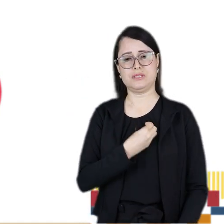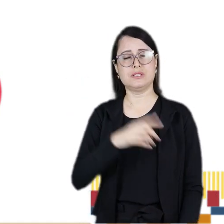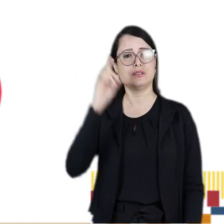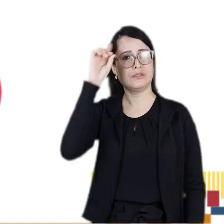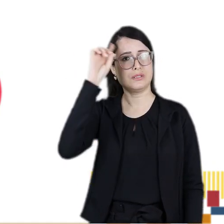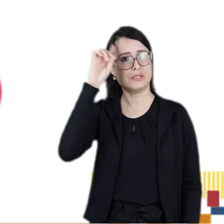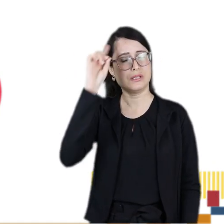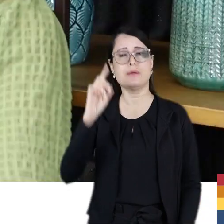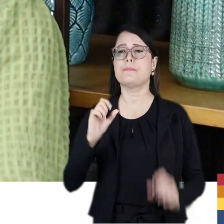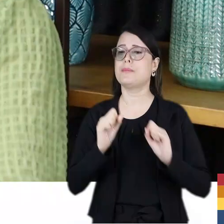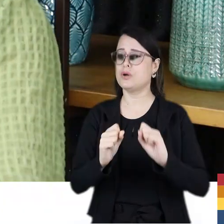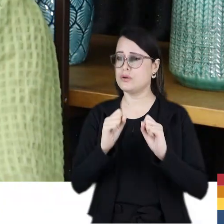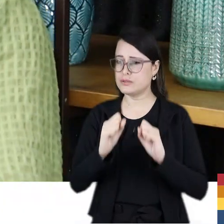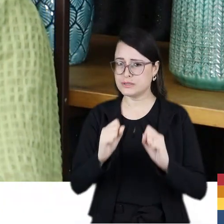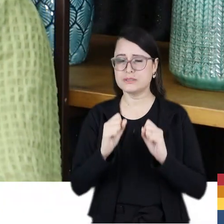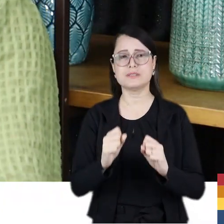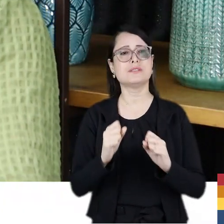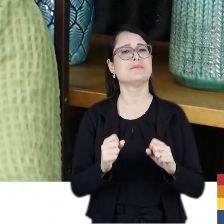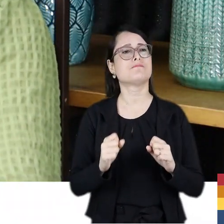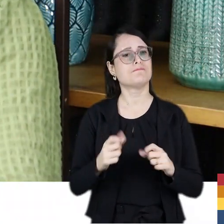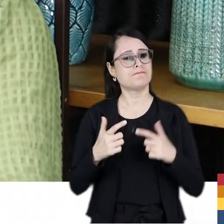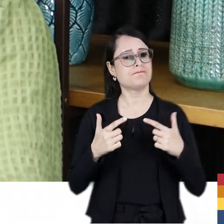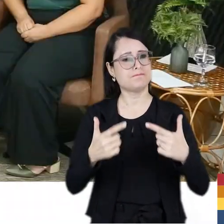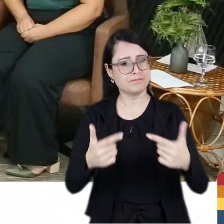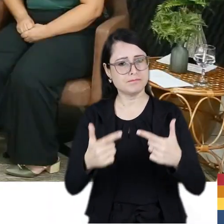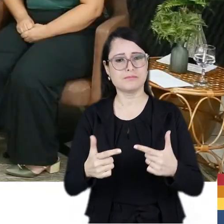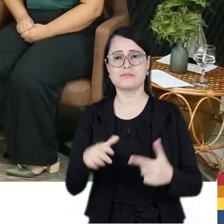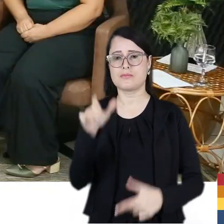exercer plenamente a sua cidadania.